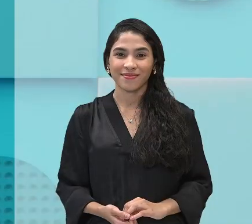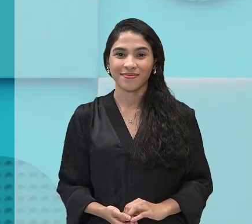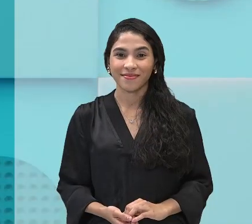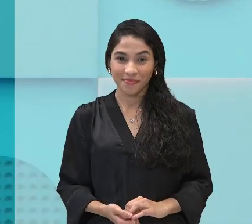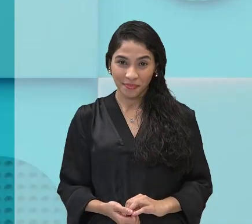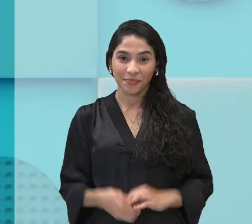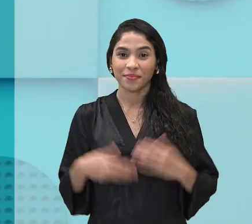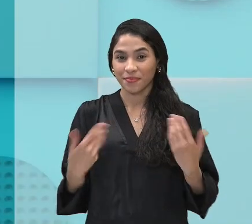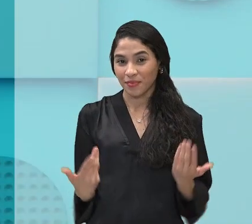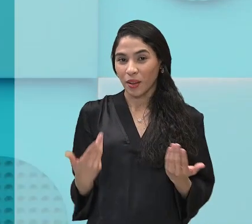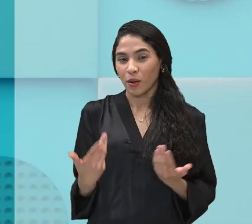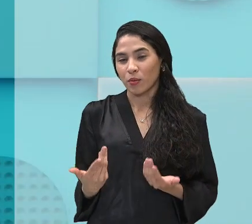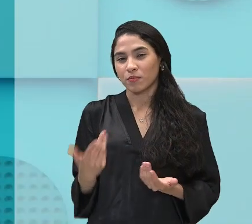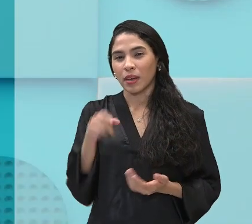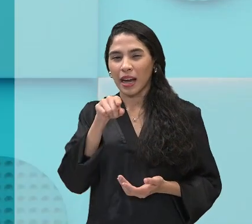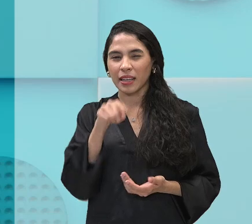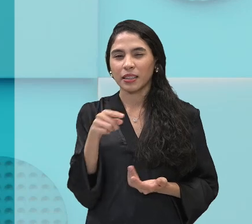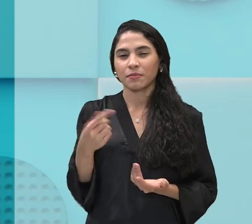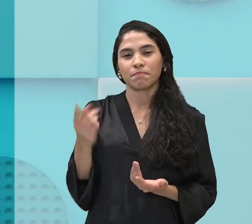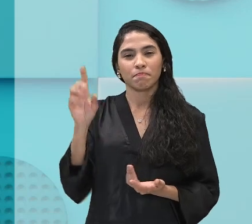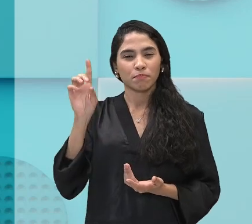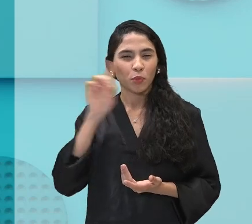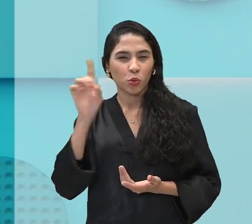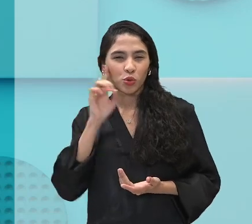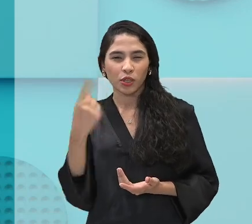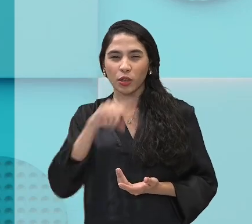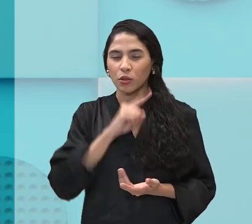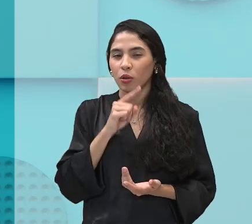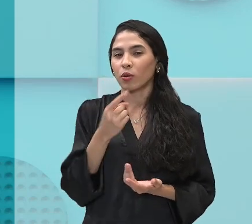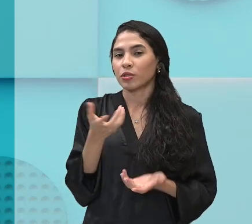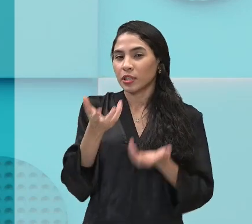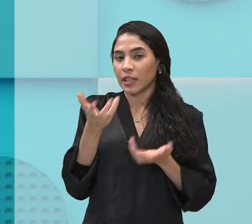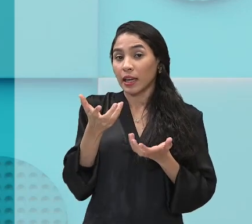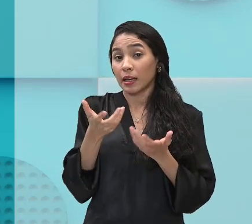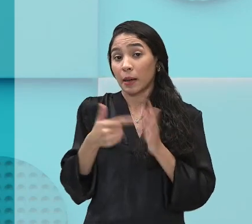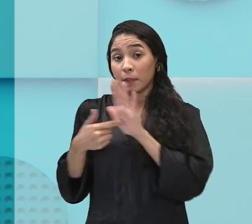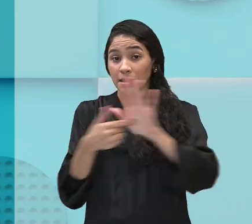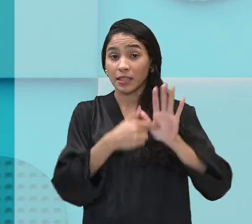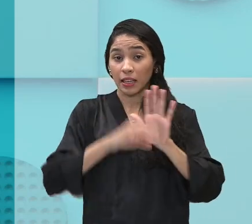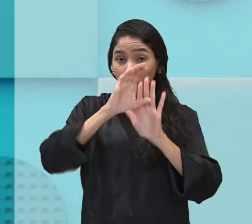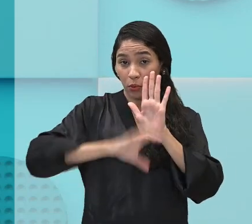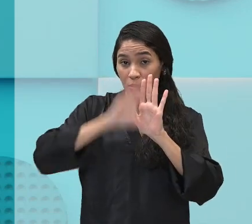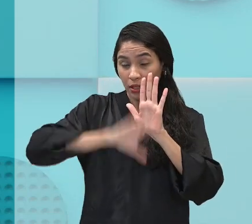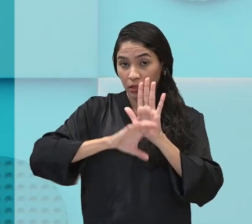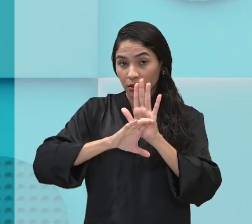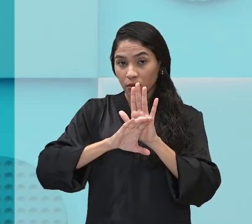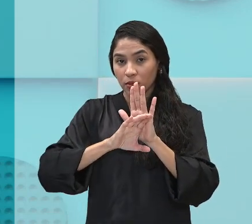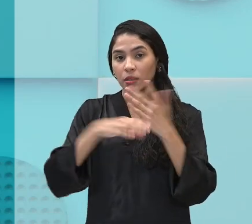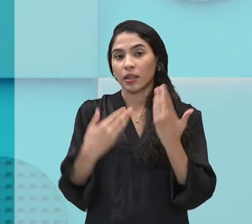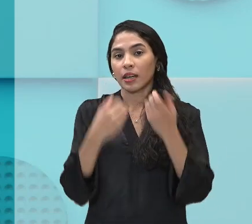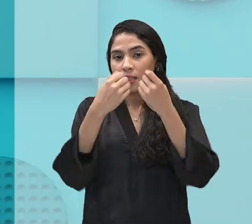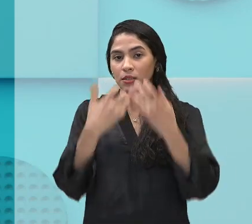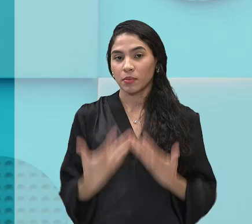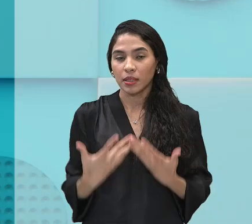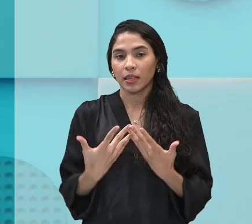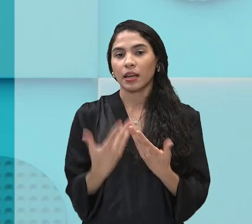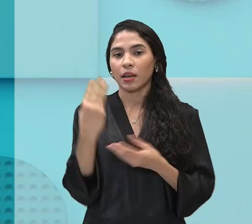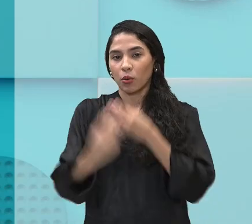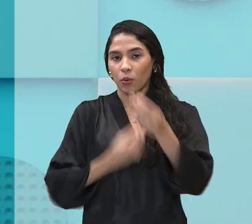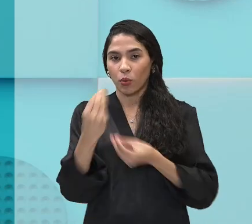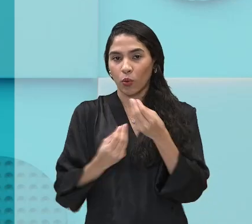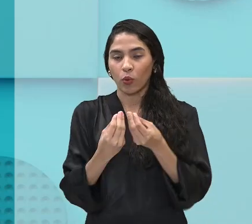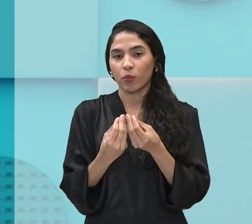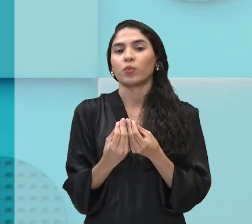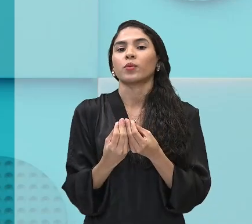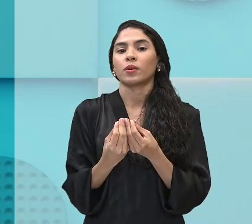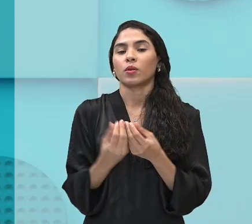E como já é de praxe aqui com a gente quer utilizar bastante conceitos. Ver do que se trata, tentar entender, porque a partir